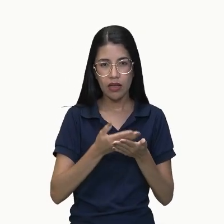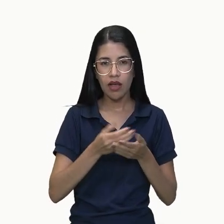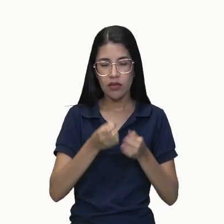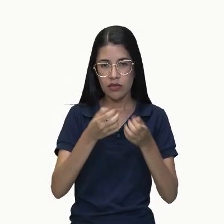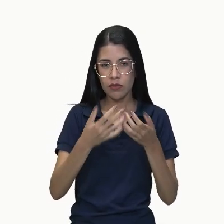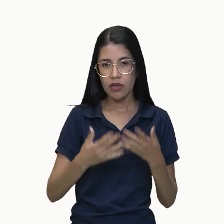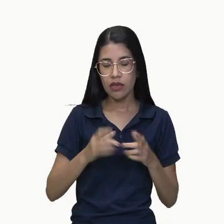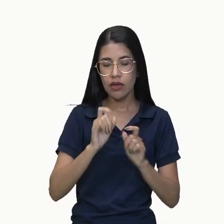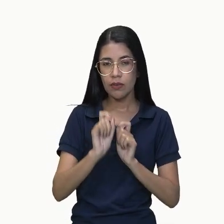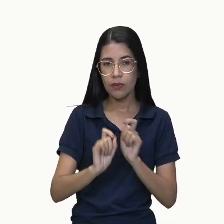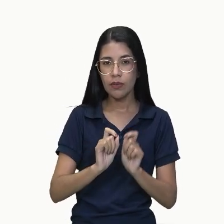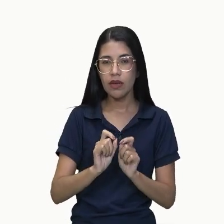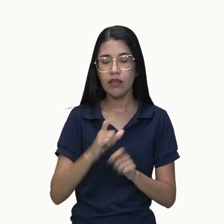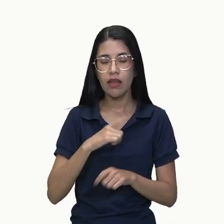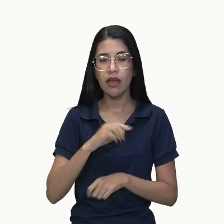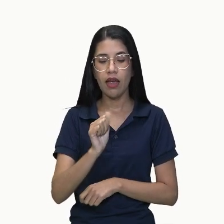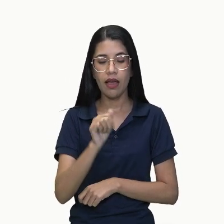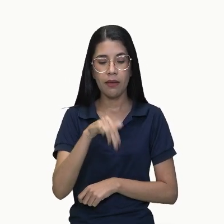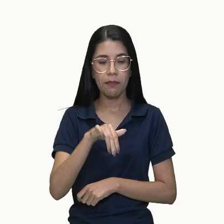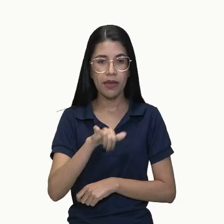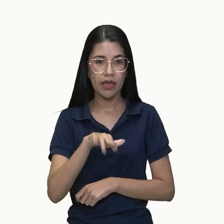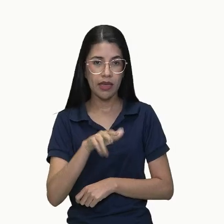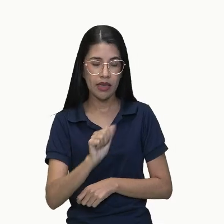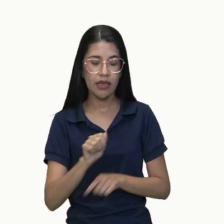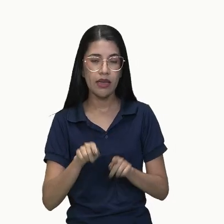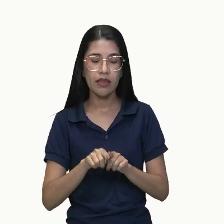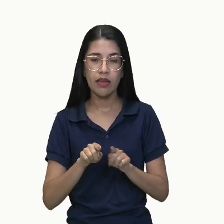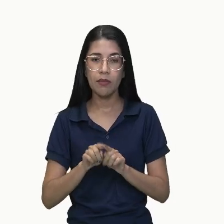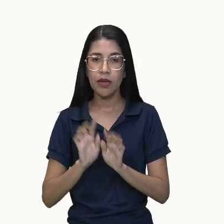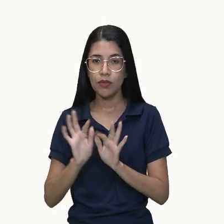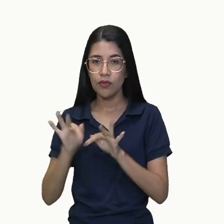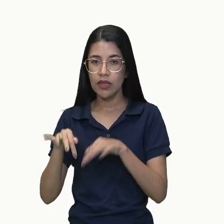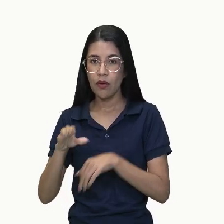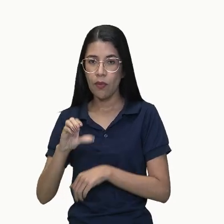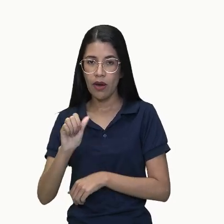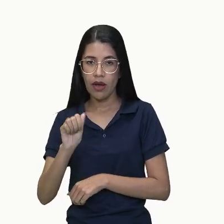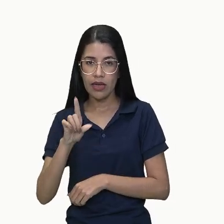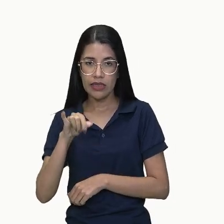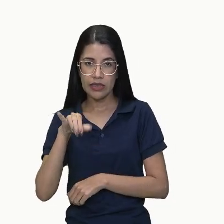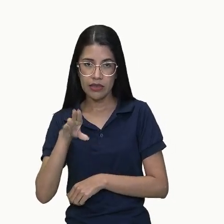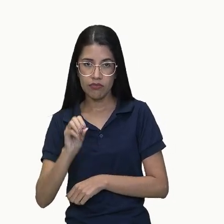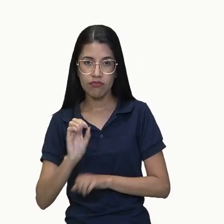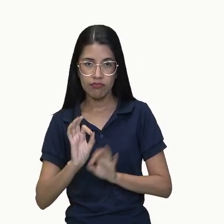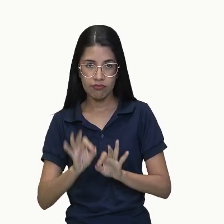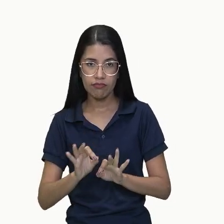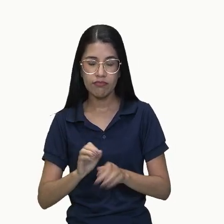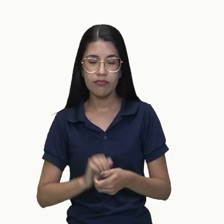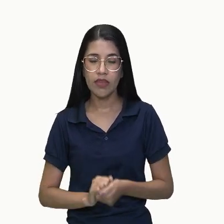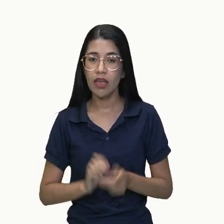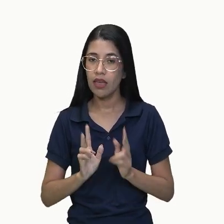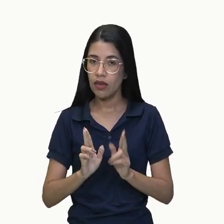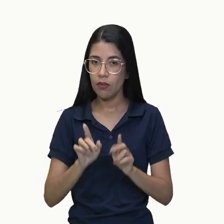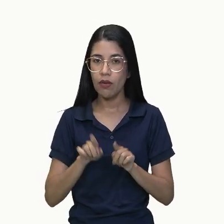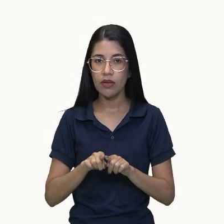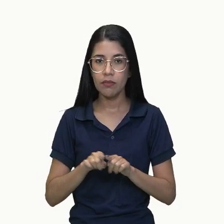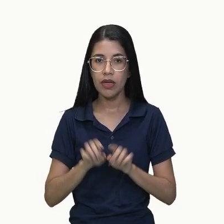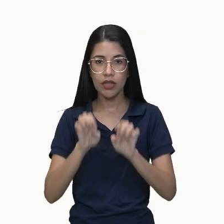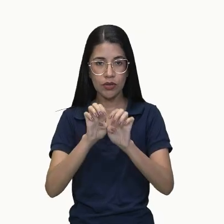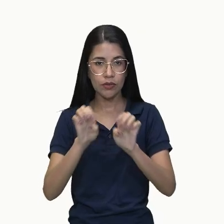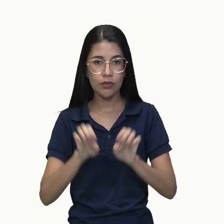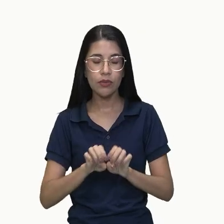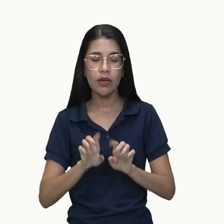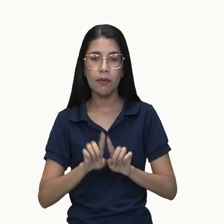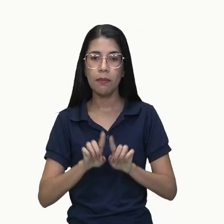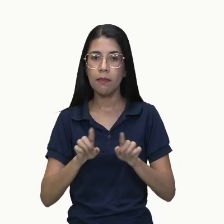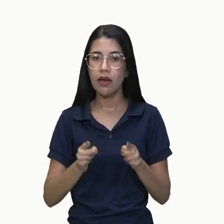terminal, nós temos a amina e a terminal, o ácido. Olha aí, ó. Continua da mesma forma. Mas aqui a gente